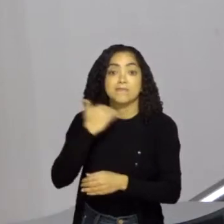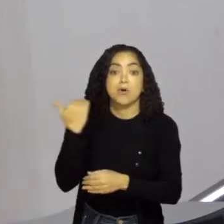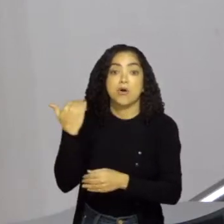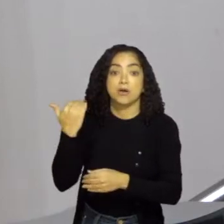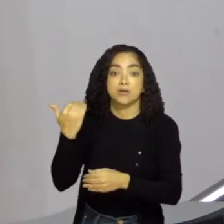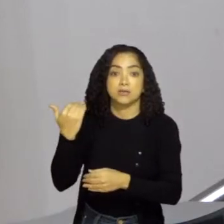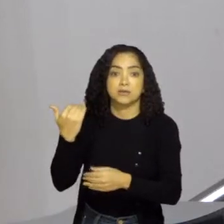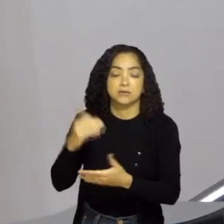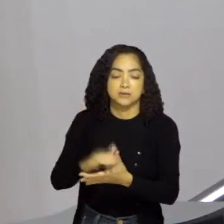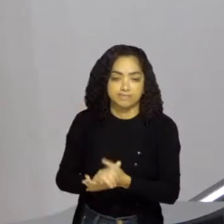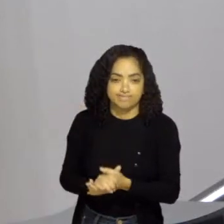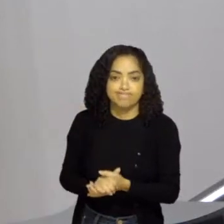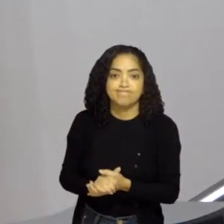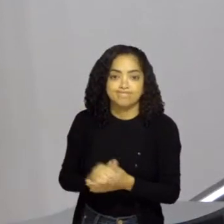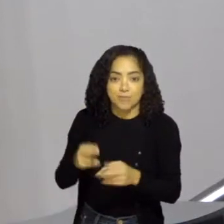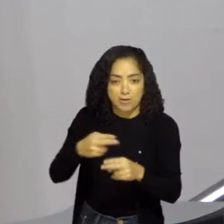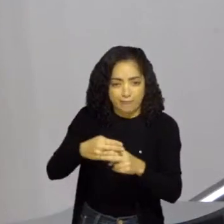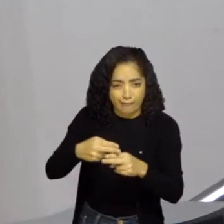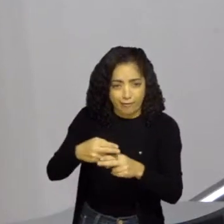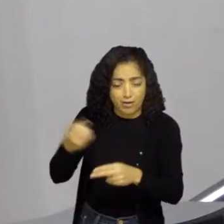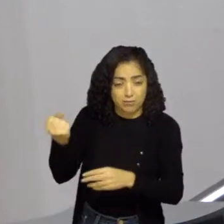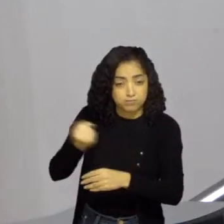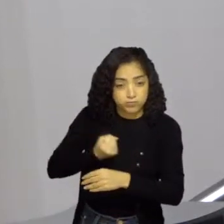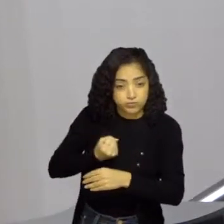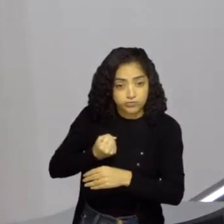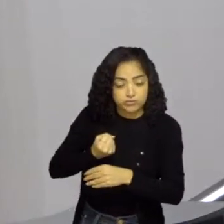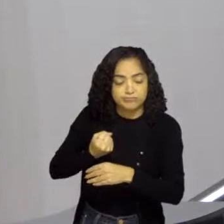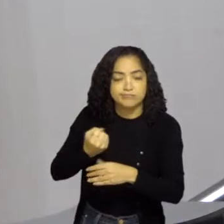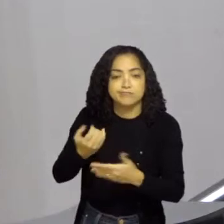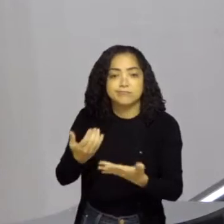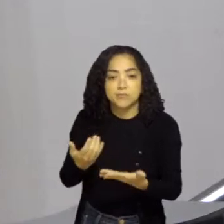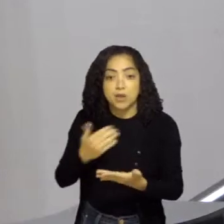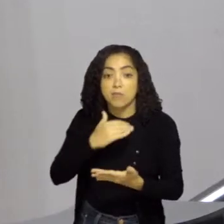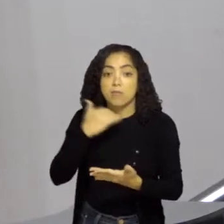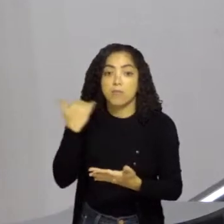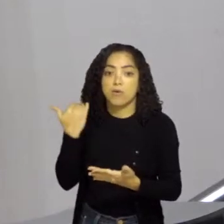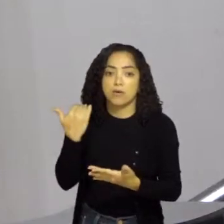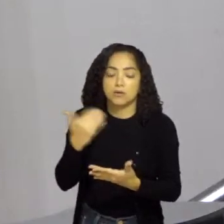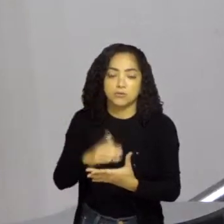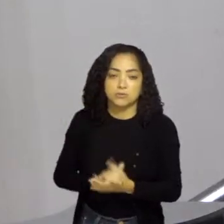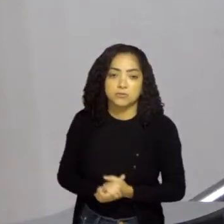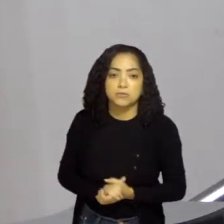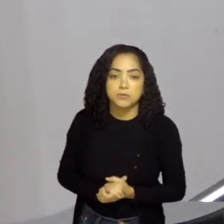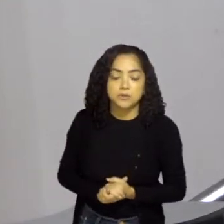por morador de rua no centro da capital. O rapaz